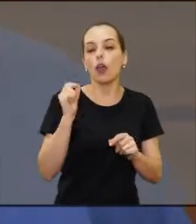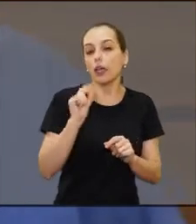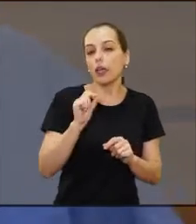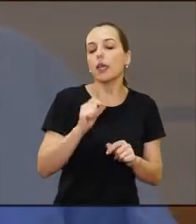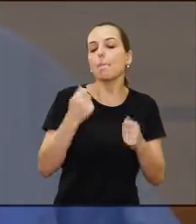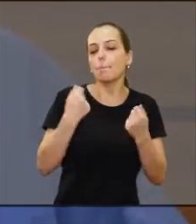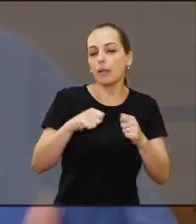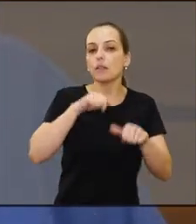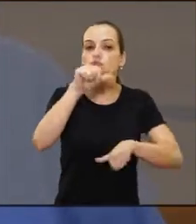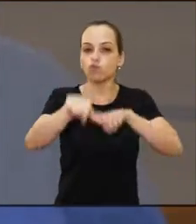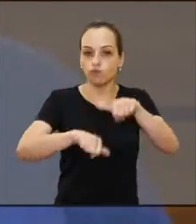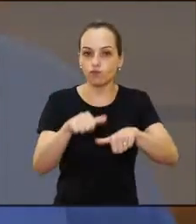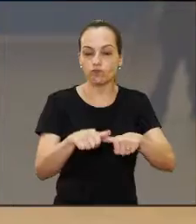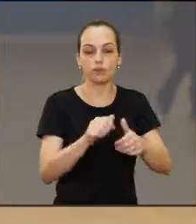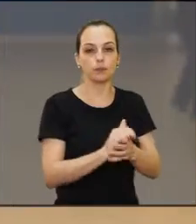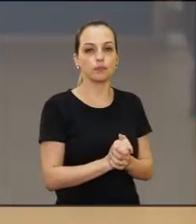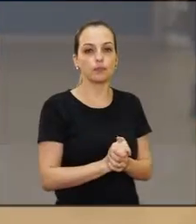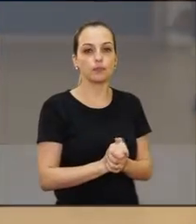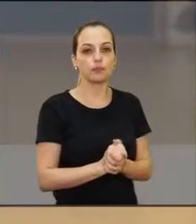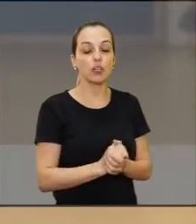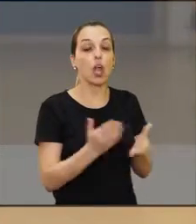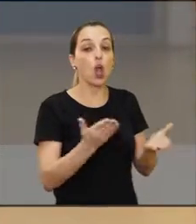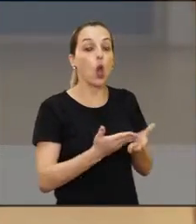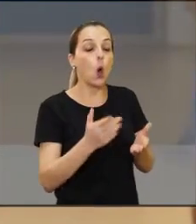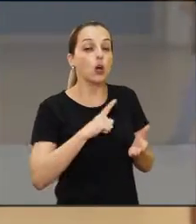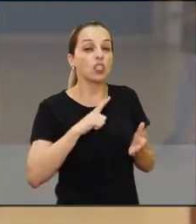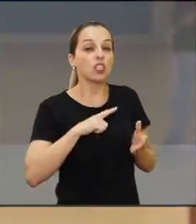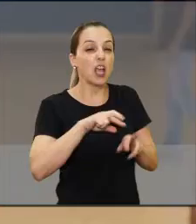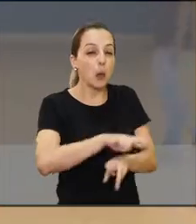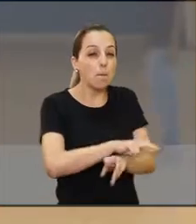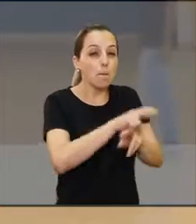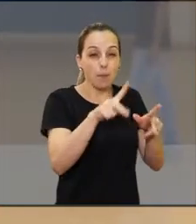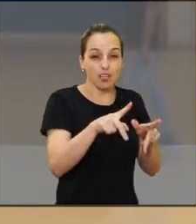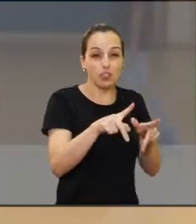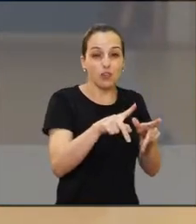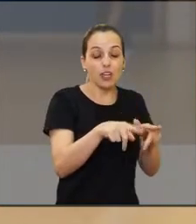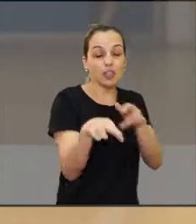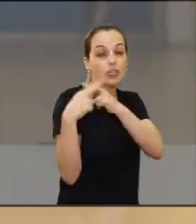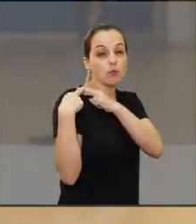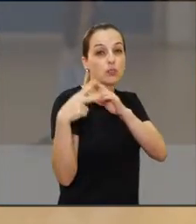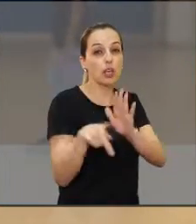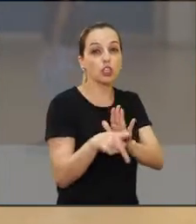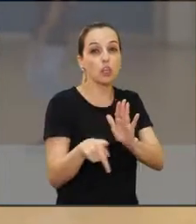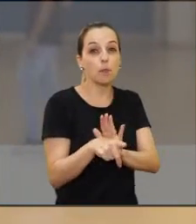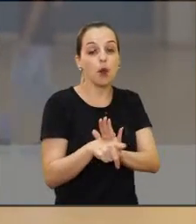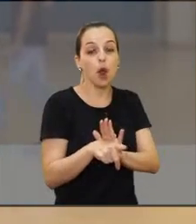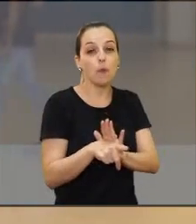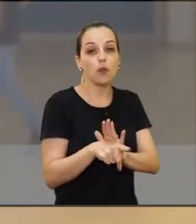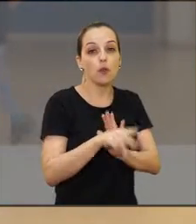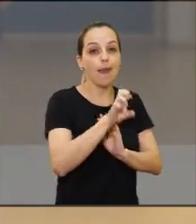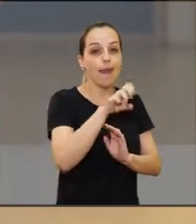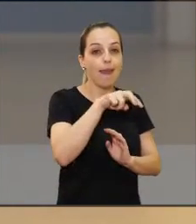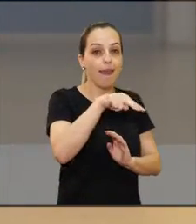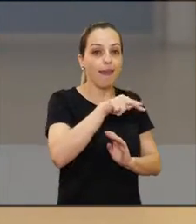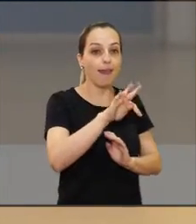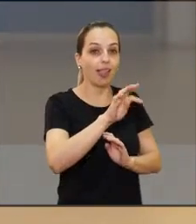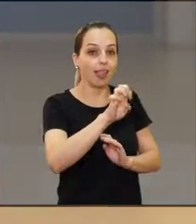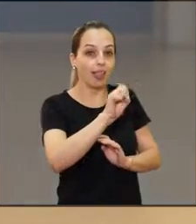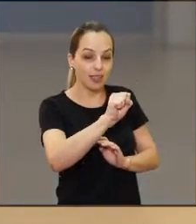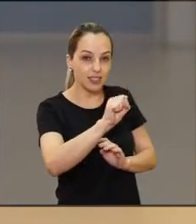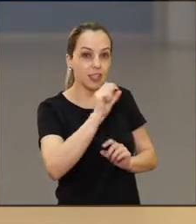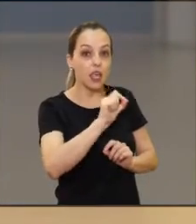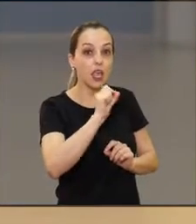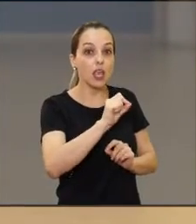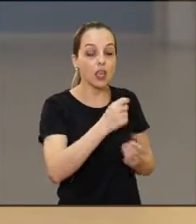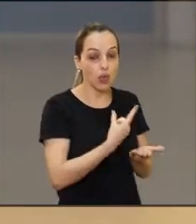jurídica, isso tem que ser mudado. Porque hoje há realmente uma discrepância muito grande entre as atribuições de cada ente federativo e